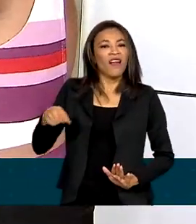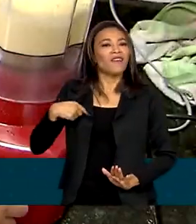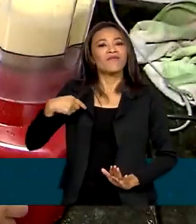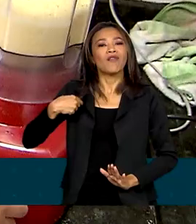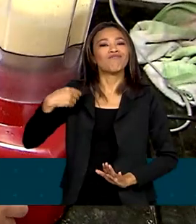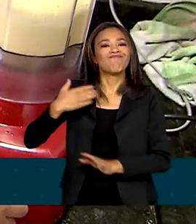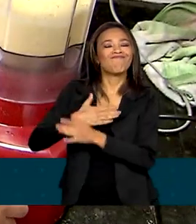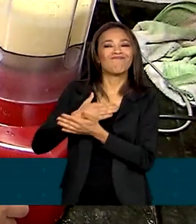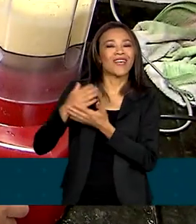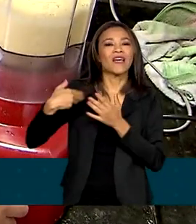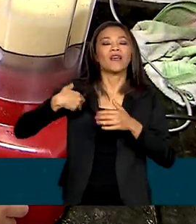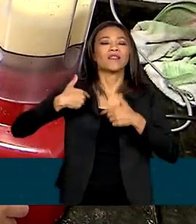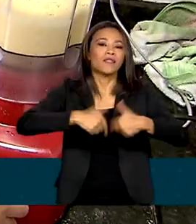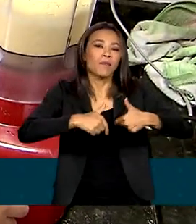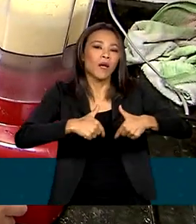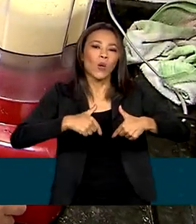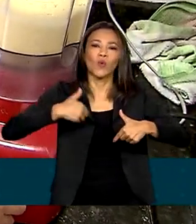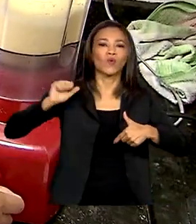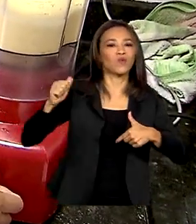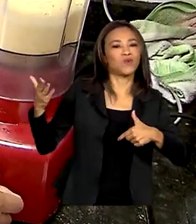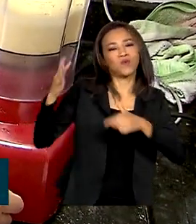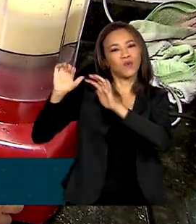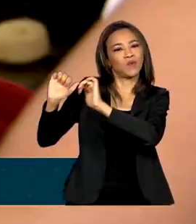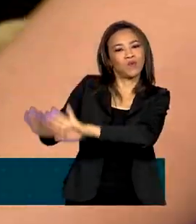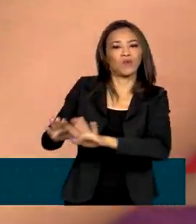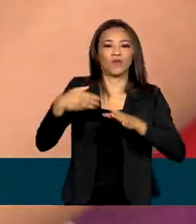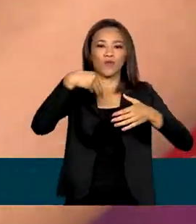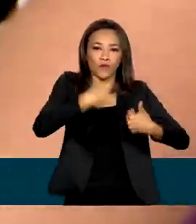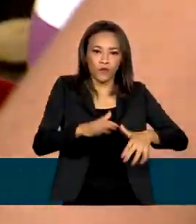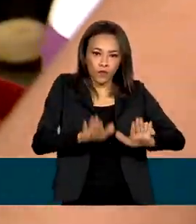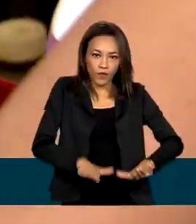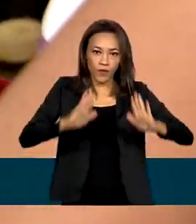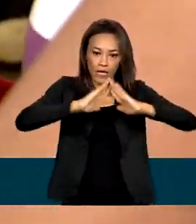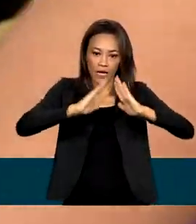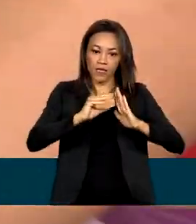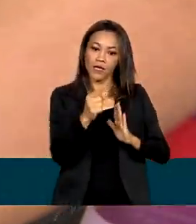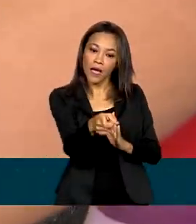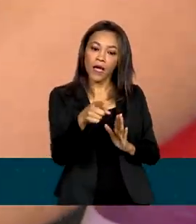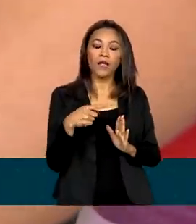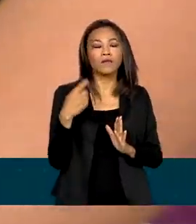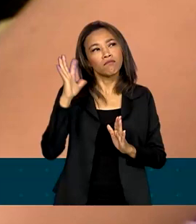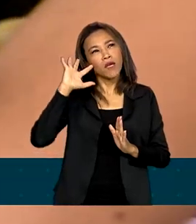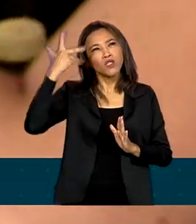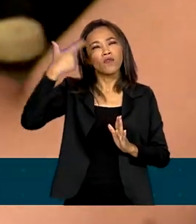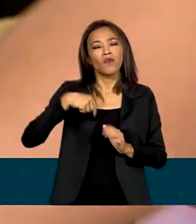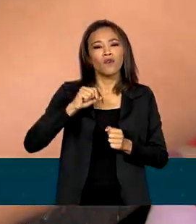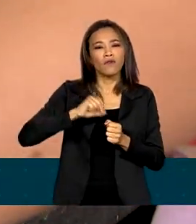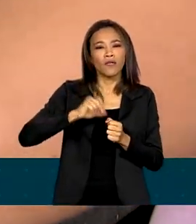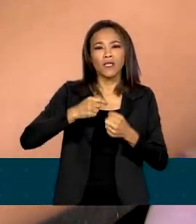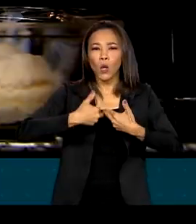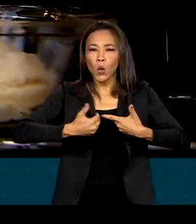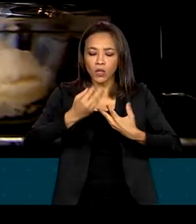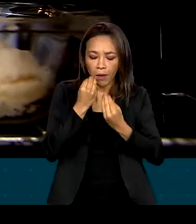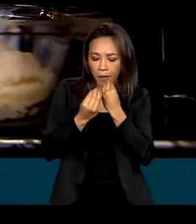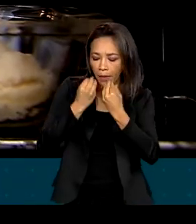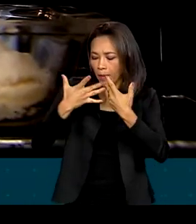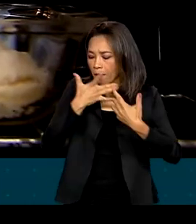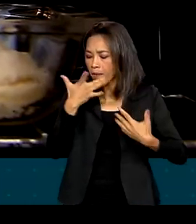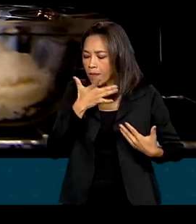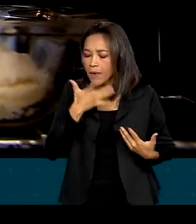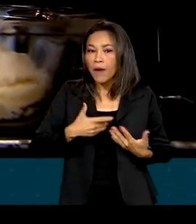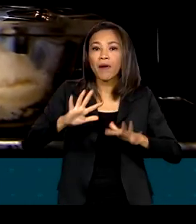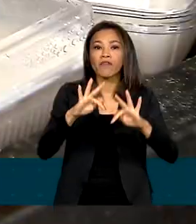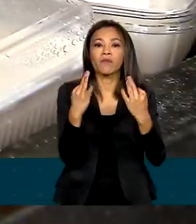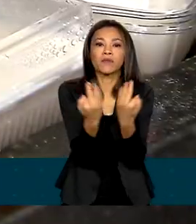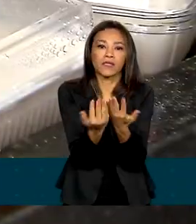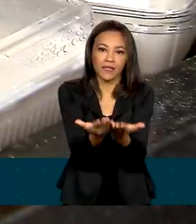fora. Prendada pelos seus dotes culinários, uma vez por semana, passou a fazer um agrado para a família, um super café